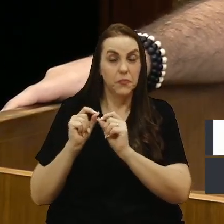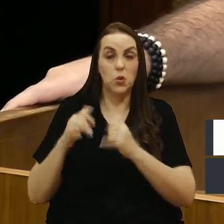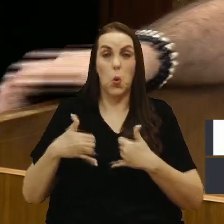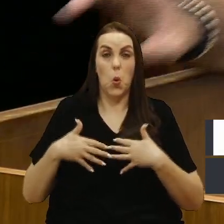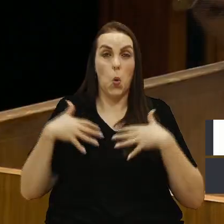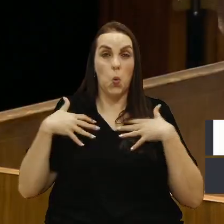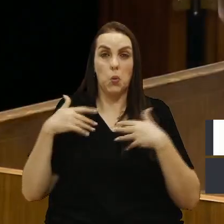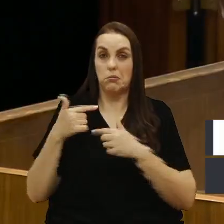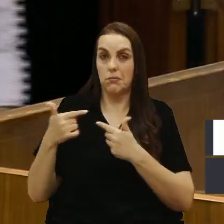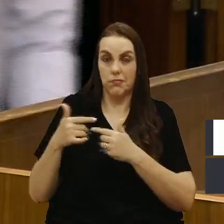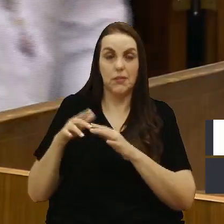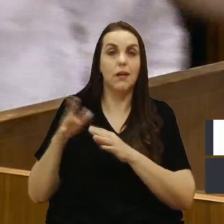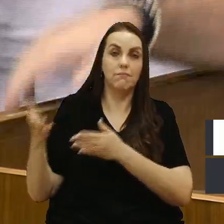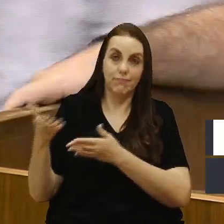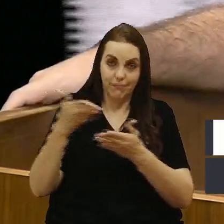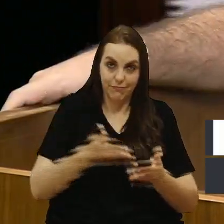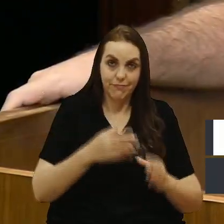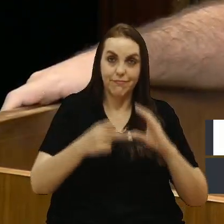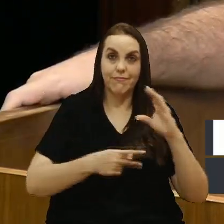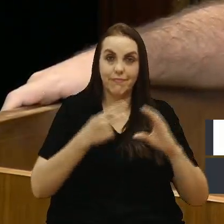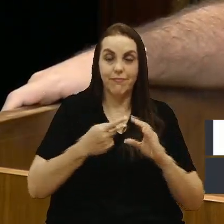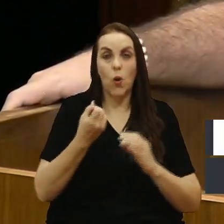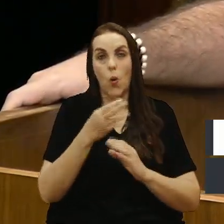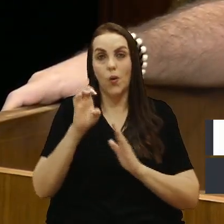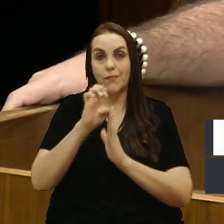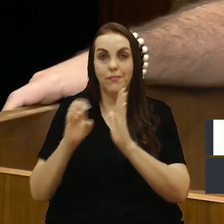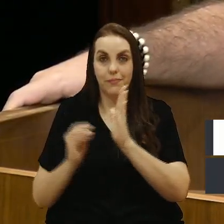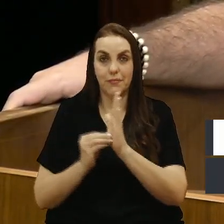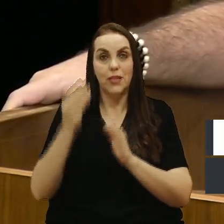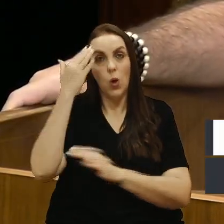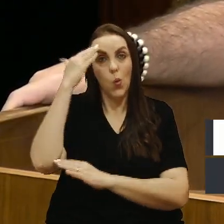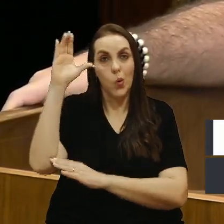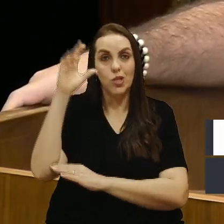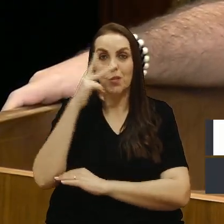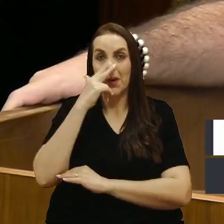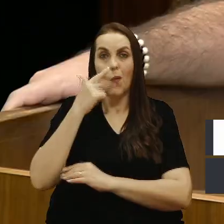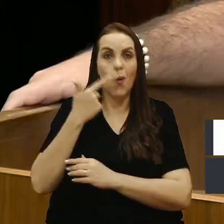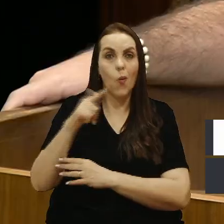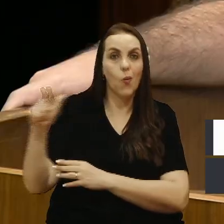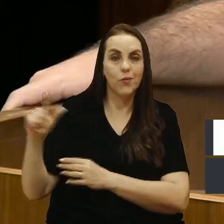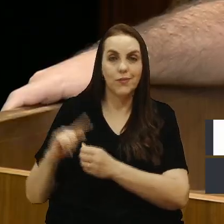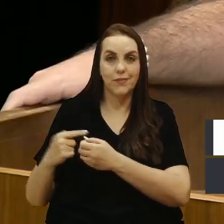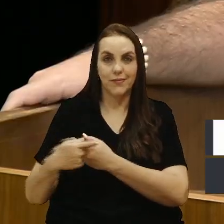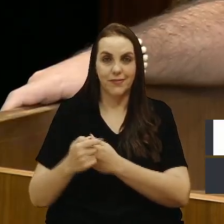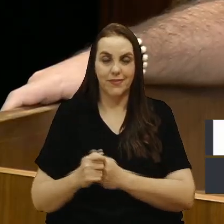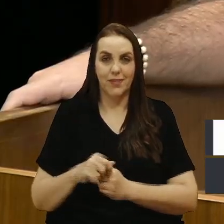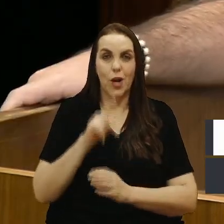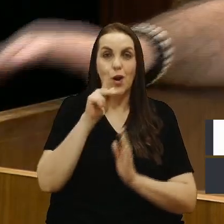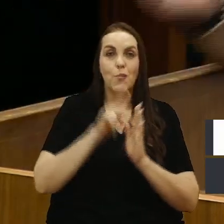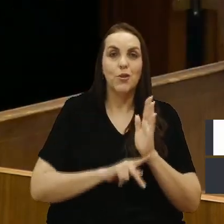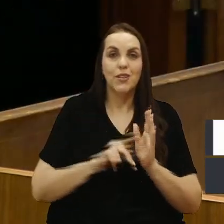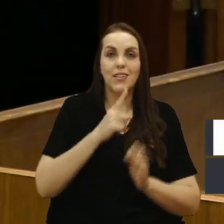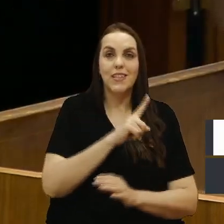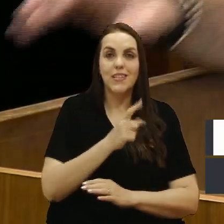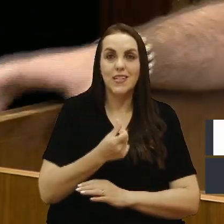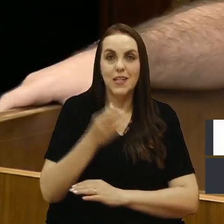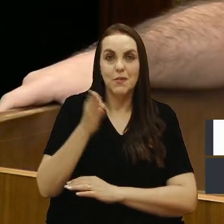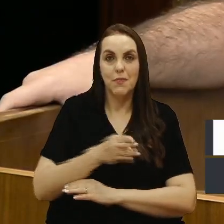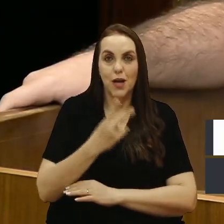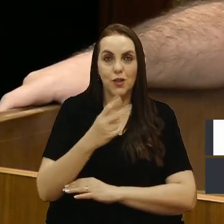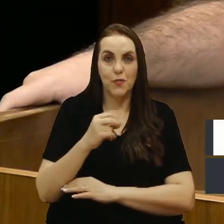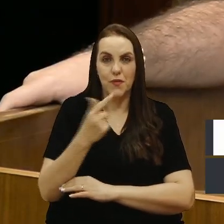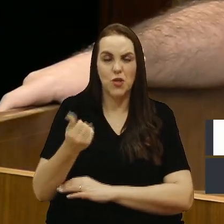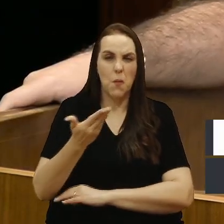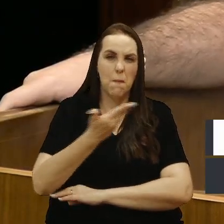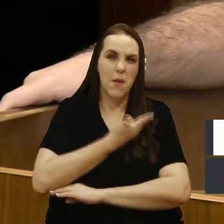casa, aprovava ou emendava e fazia como Curitiba e outras cidades fizeram, que é o projeto 16/2021, de um grande amigo